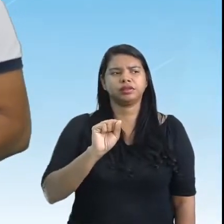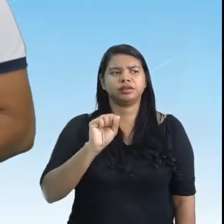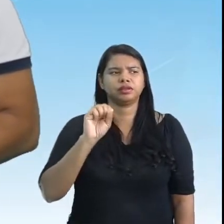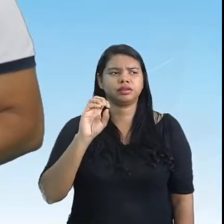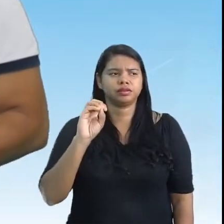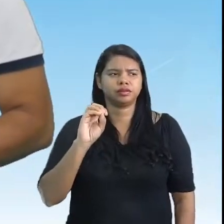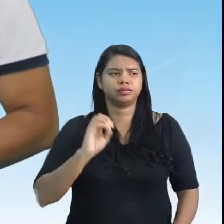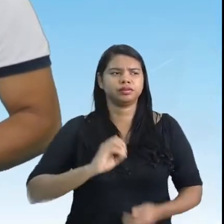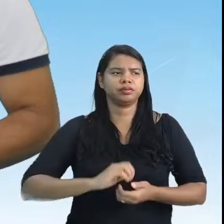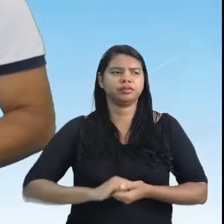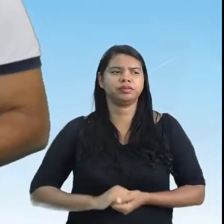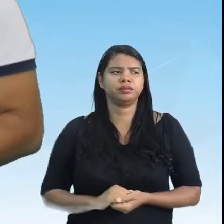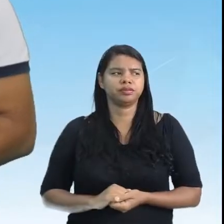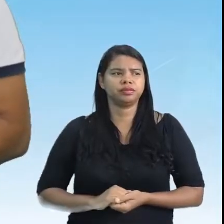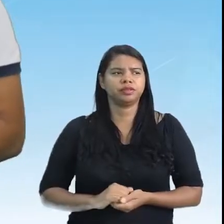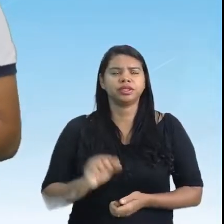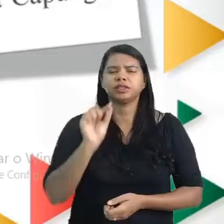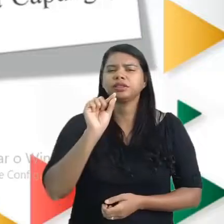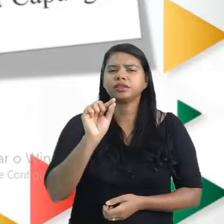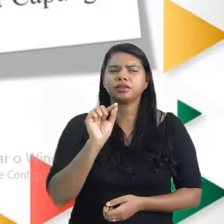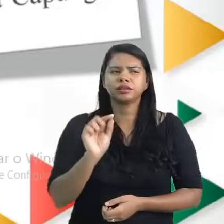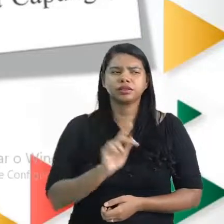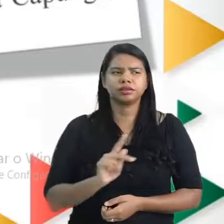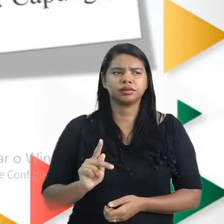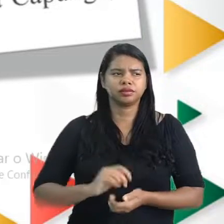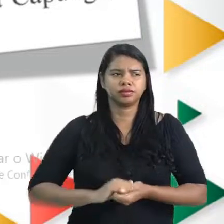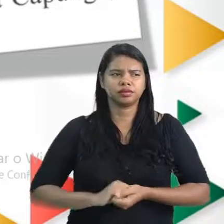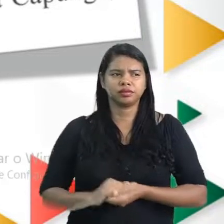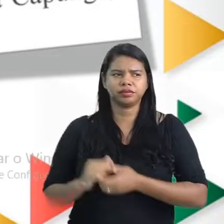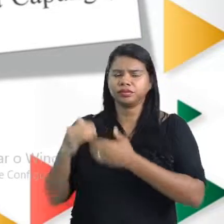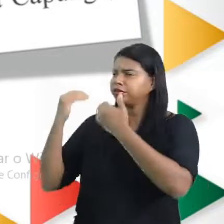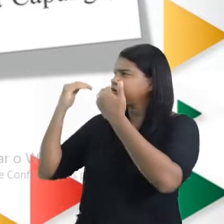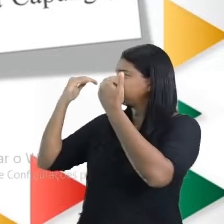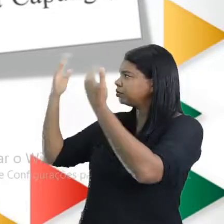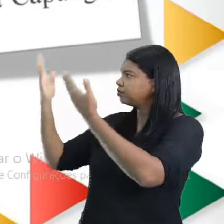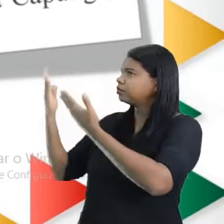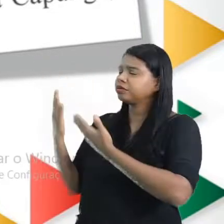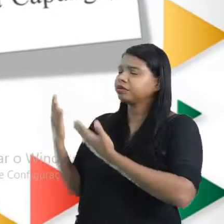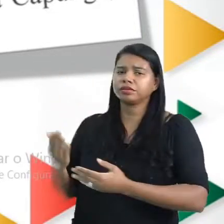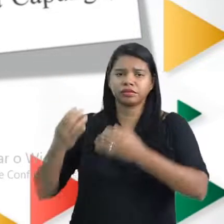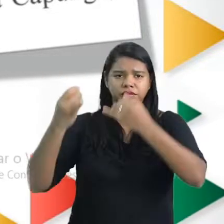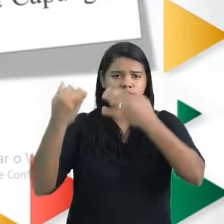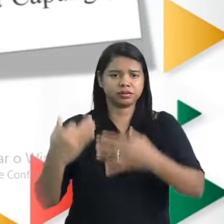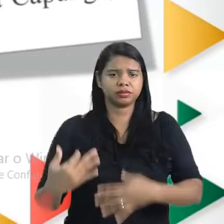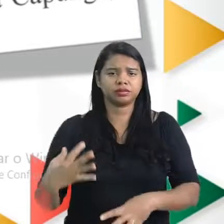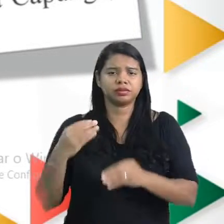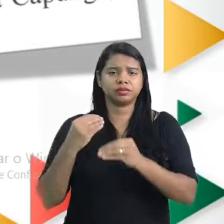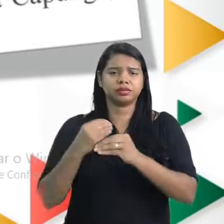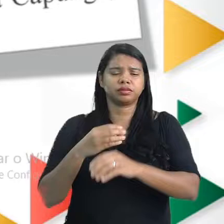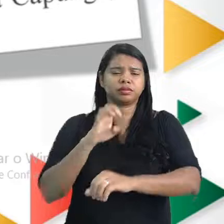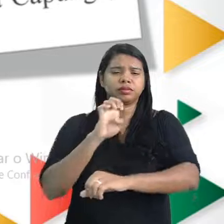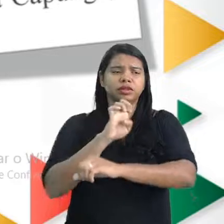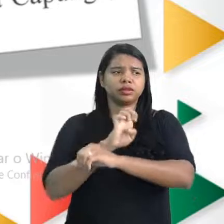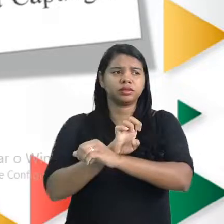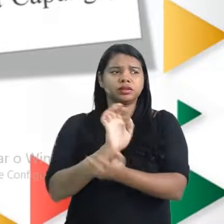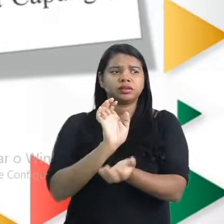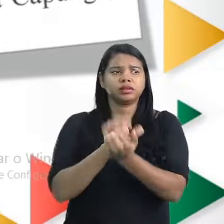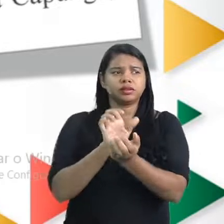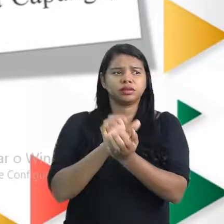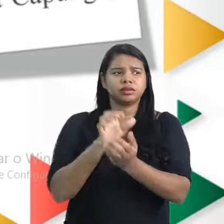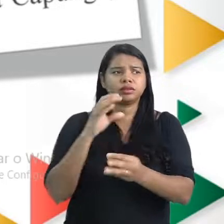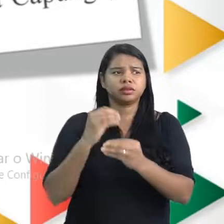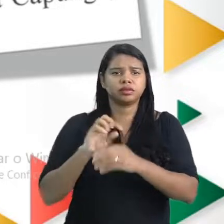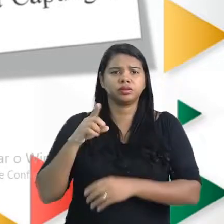1885. Essa data é o quê, professor? Olha, essa data ela fala sobre a presença no estado de Pernambuco. Data